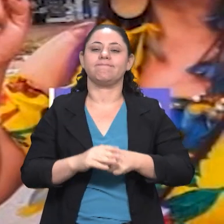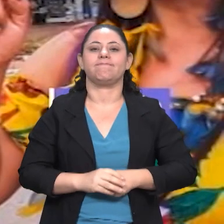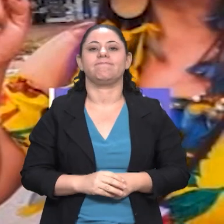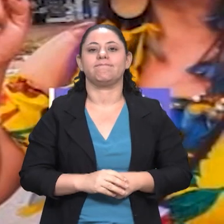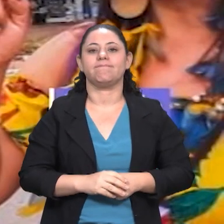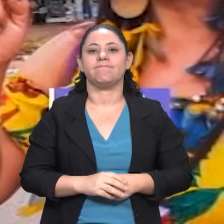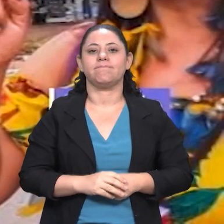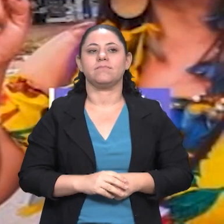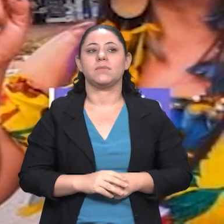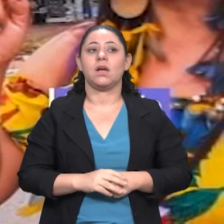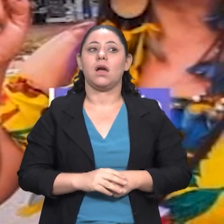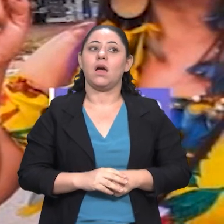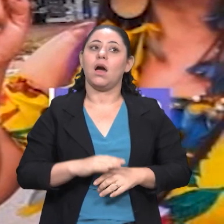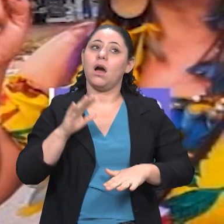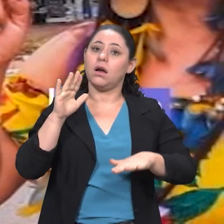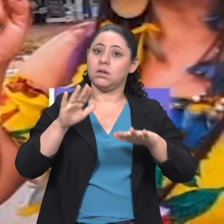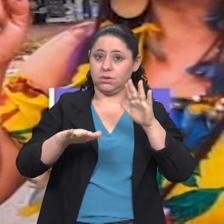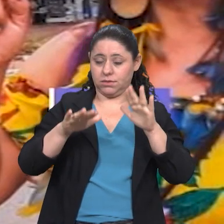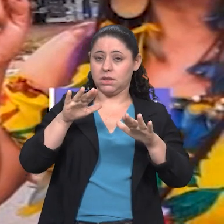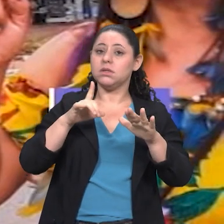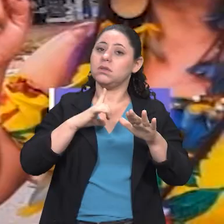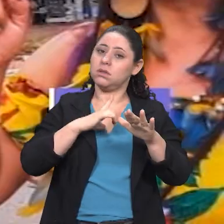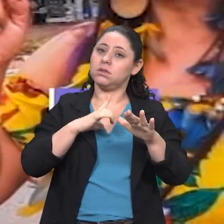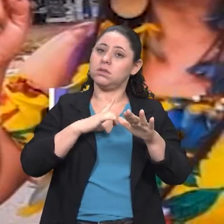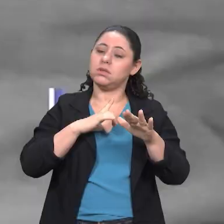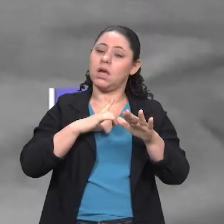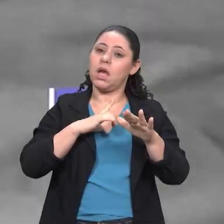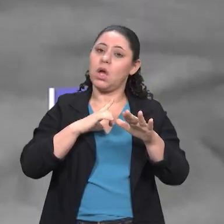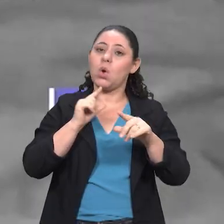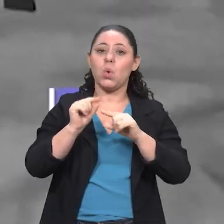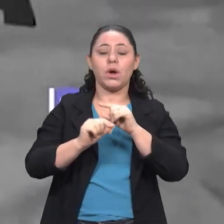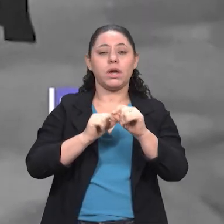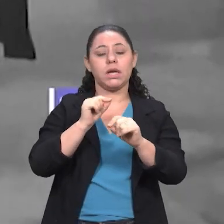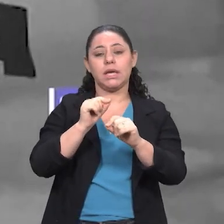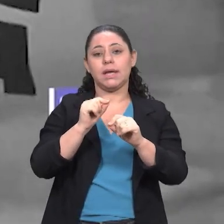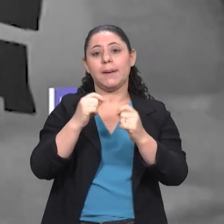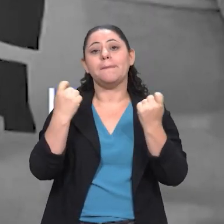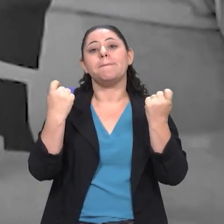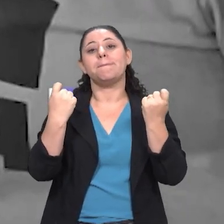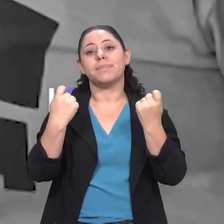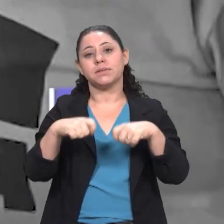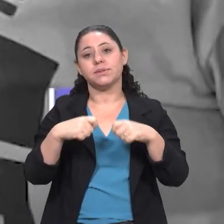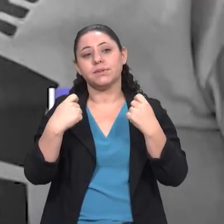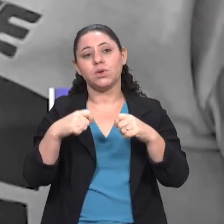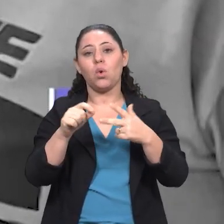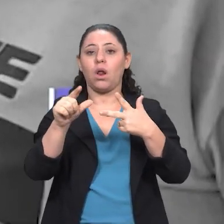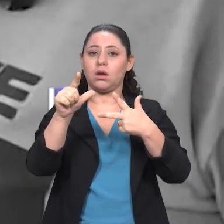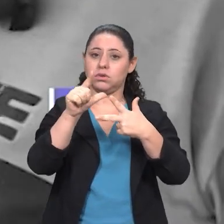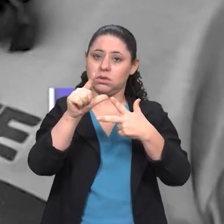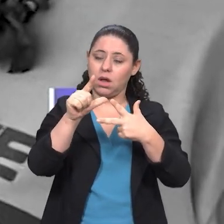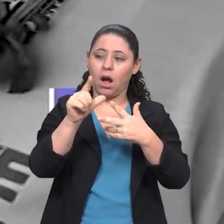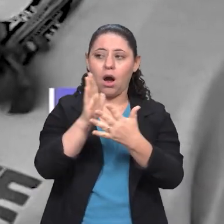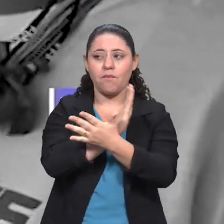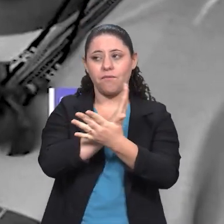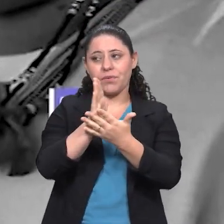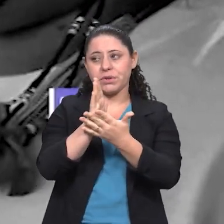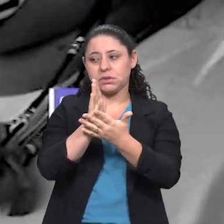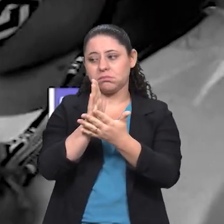É óbvio que em muitos dos casos há mora legislativa, o legislativo, por qualquer